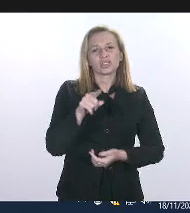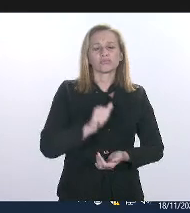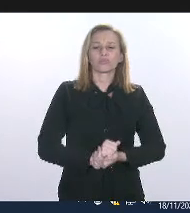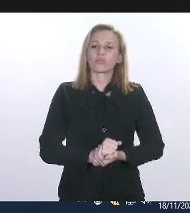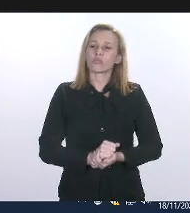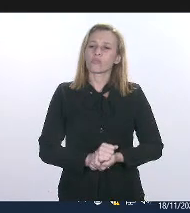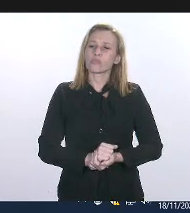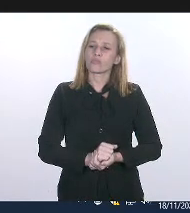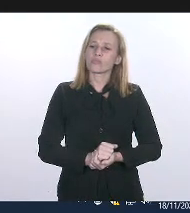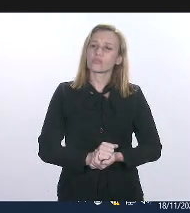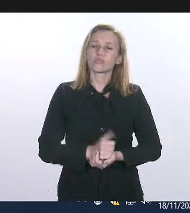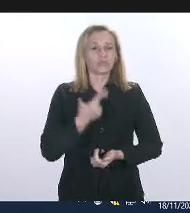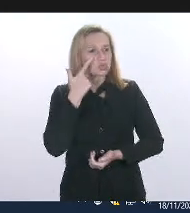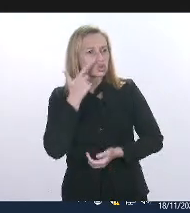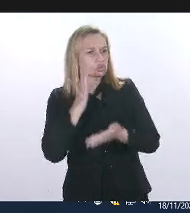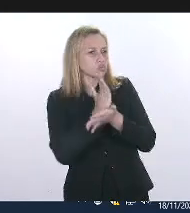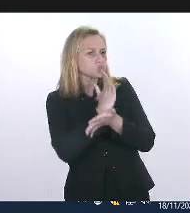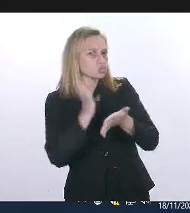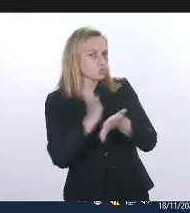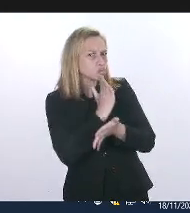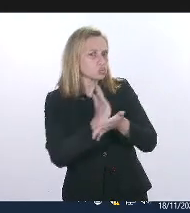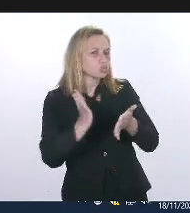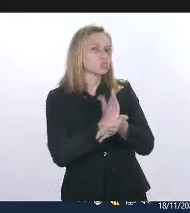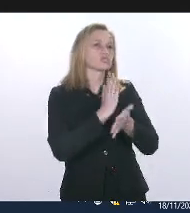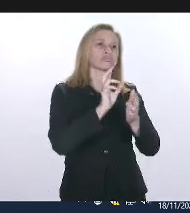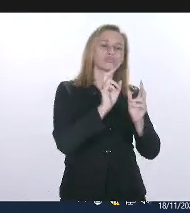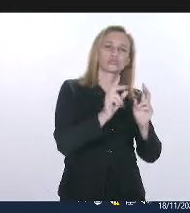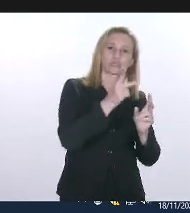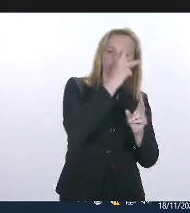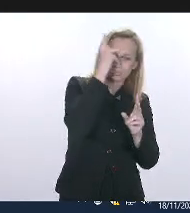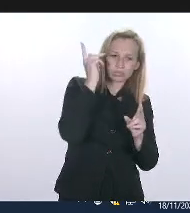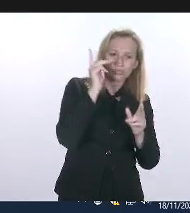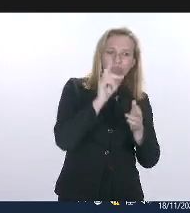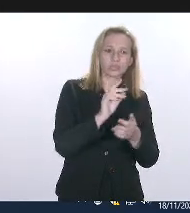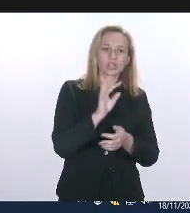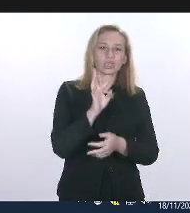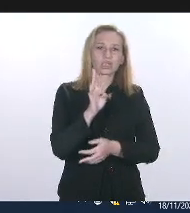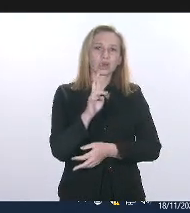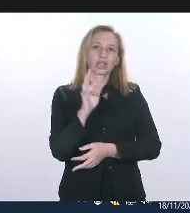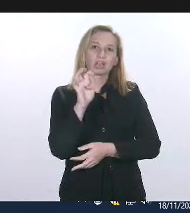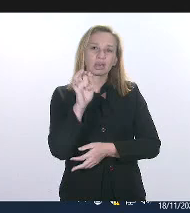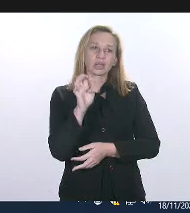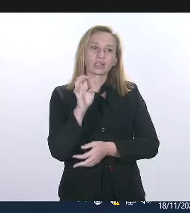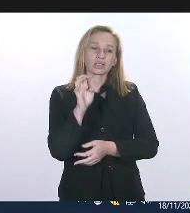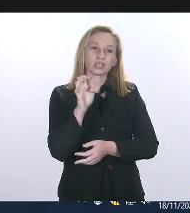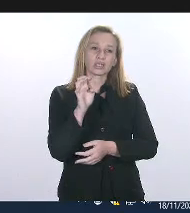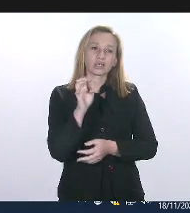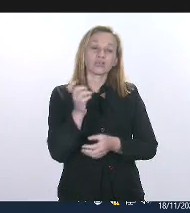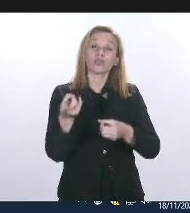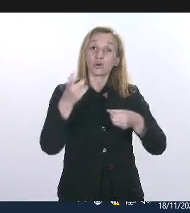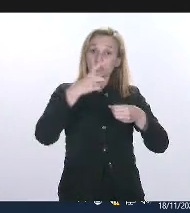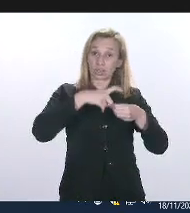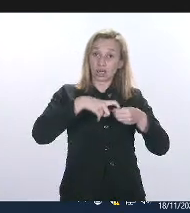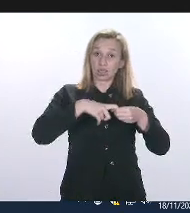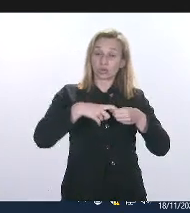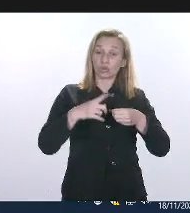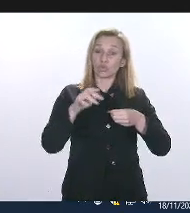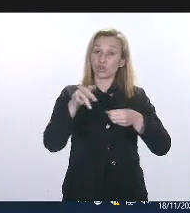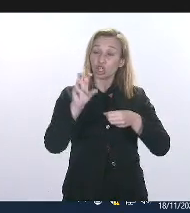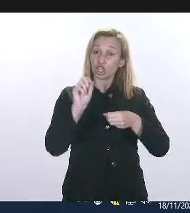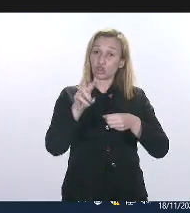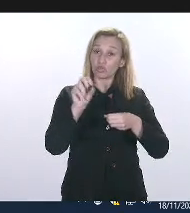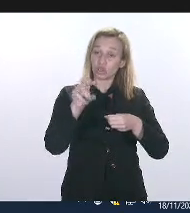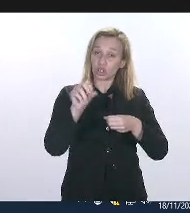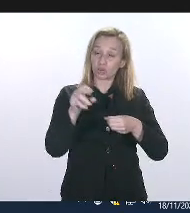identificado, em alguns casos de reativação do vírus no corpo, e alguns estudos teriam